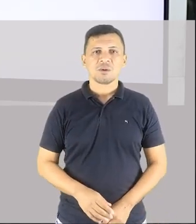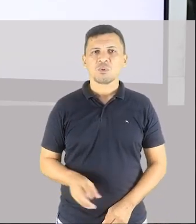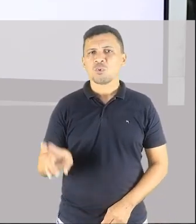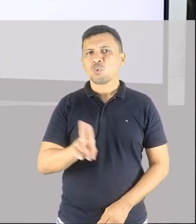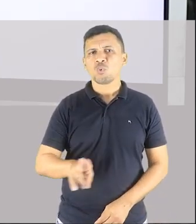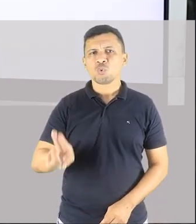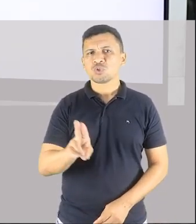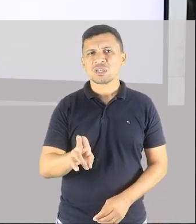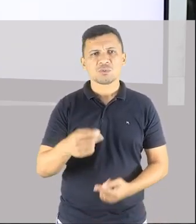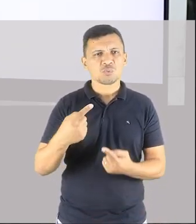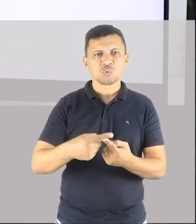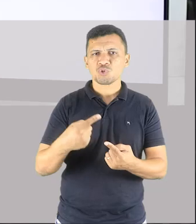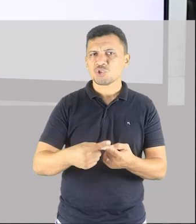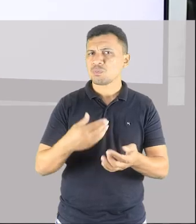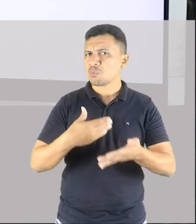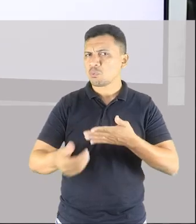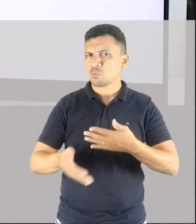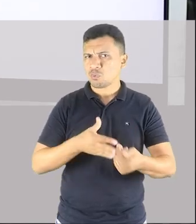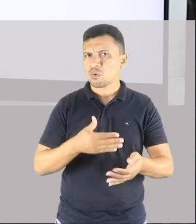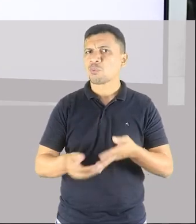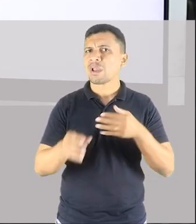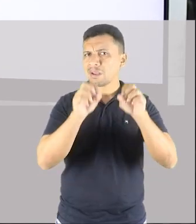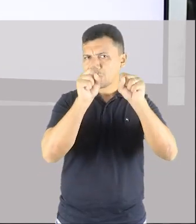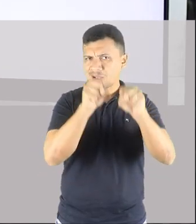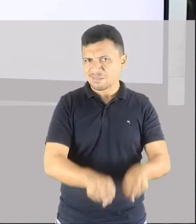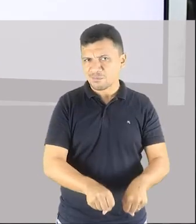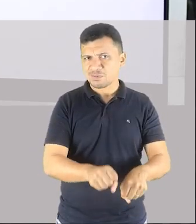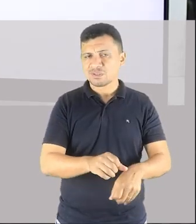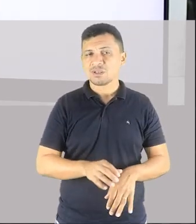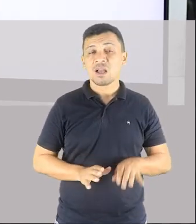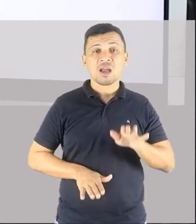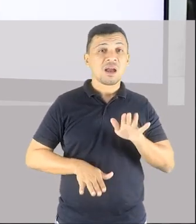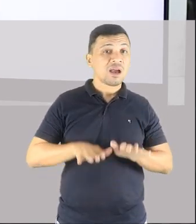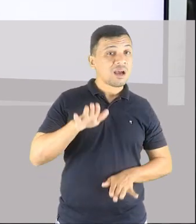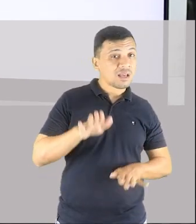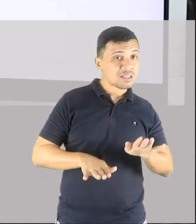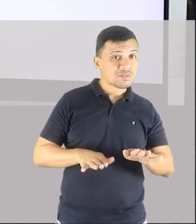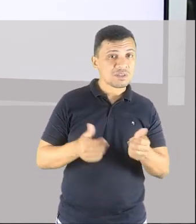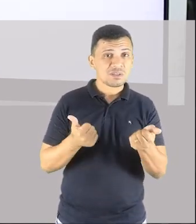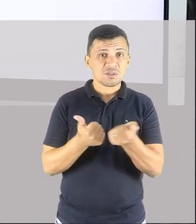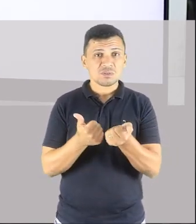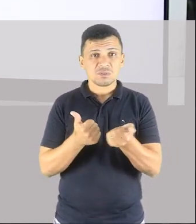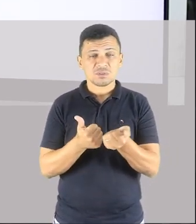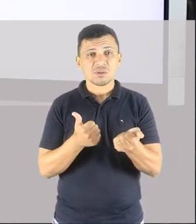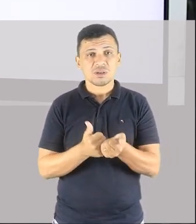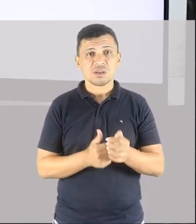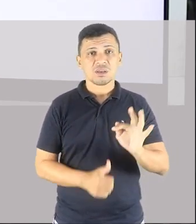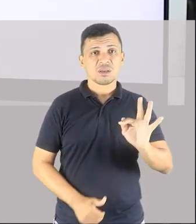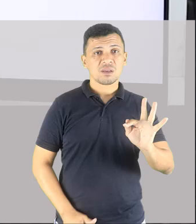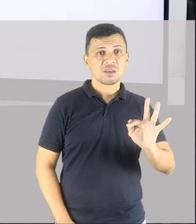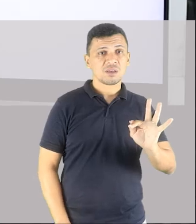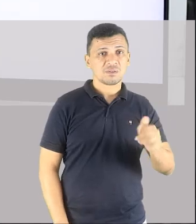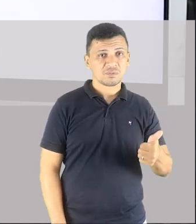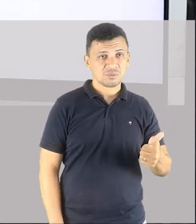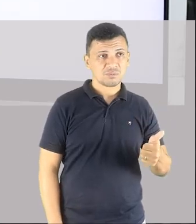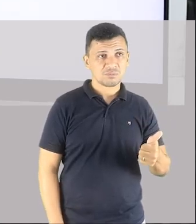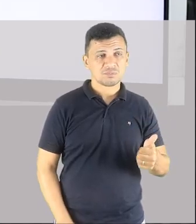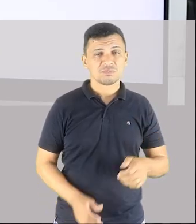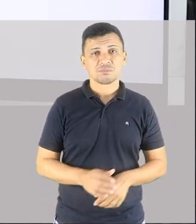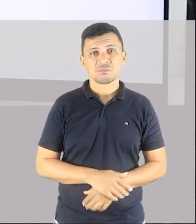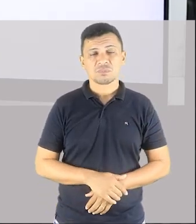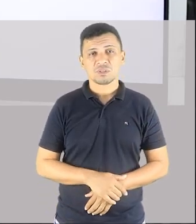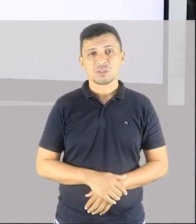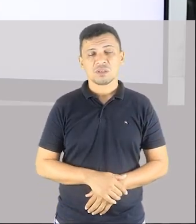qualquer tipo de alavanca, tá bom, gente? E às vezes a gente consegue substituir por F1, braço